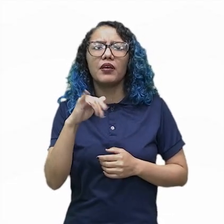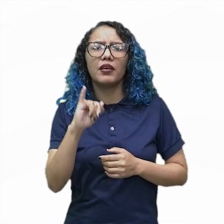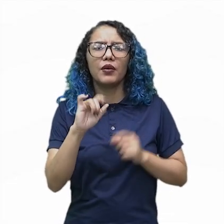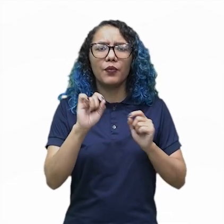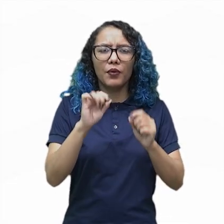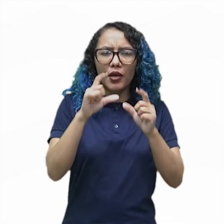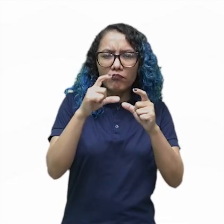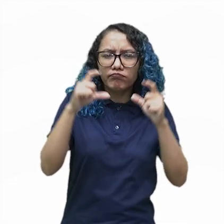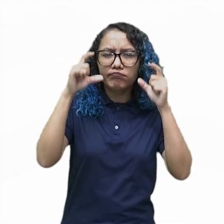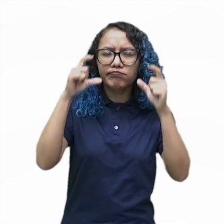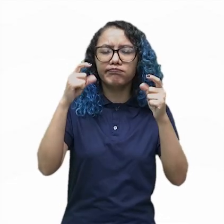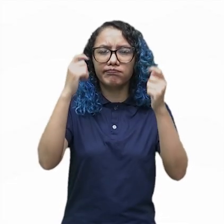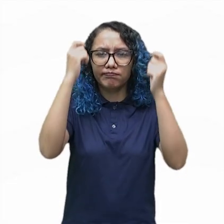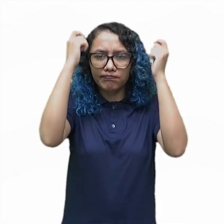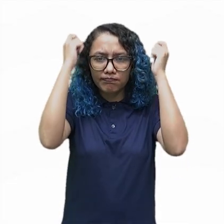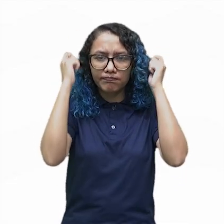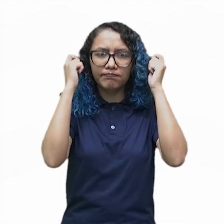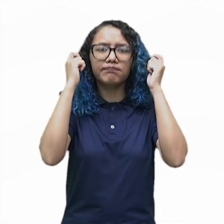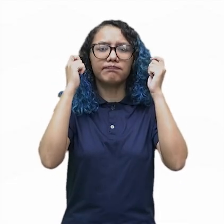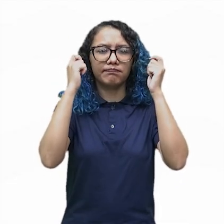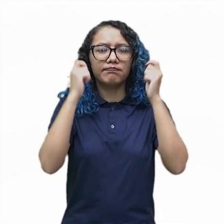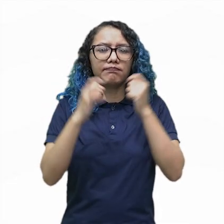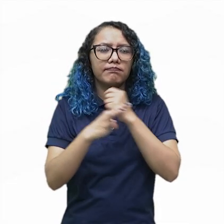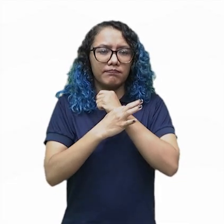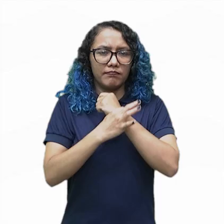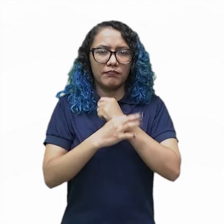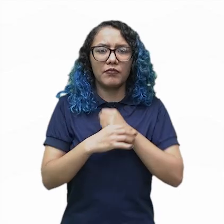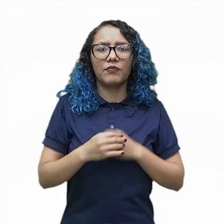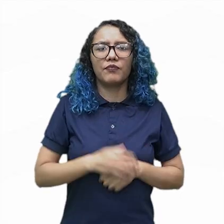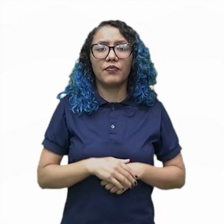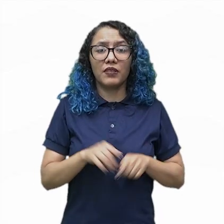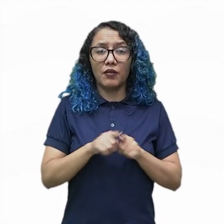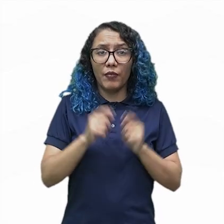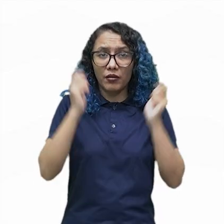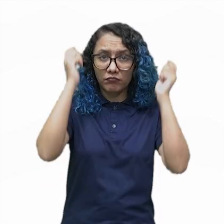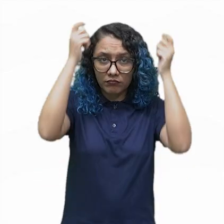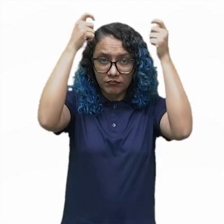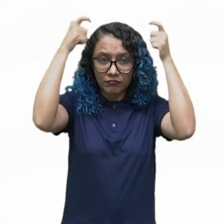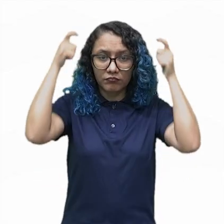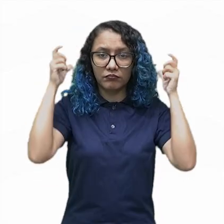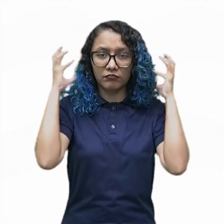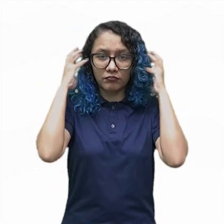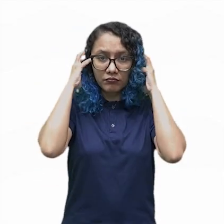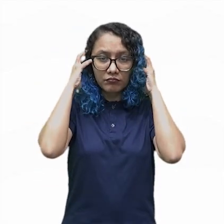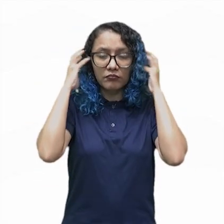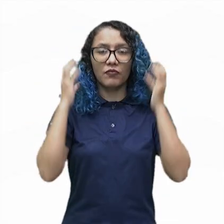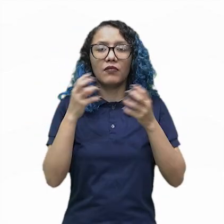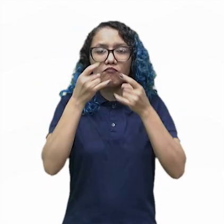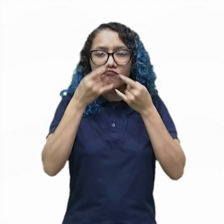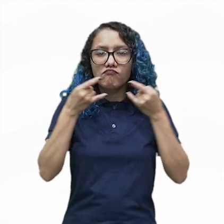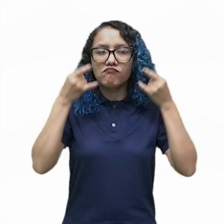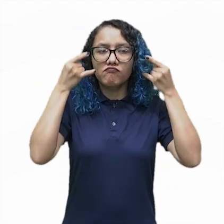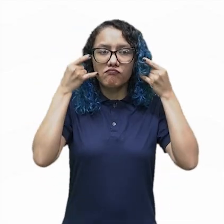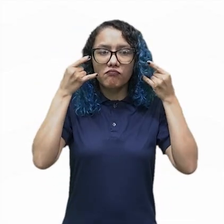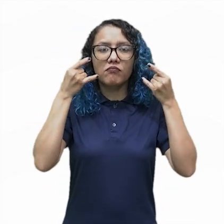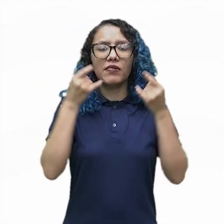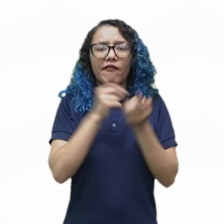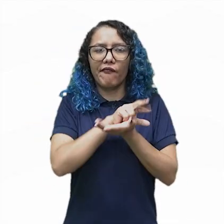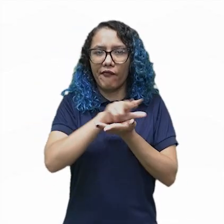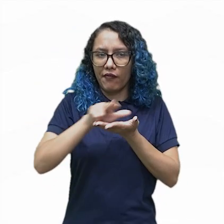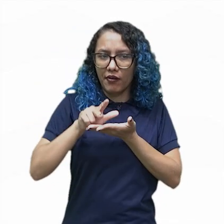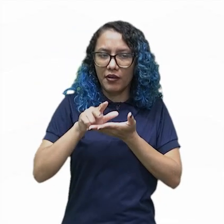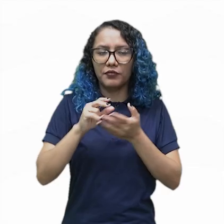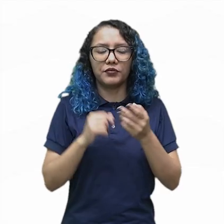óculos de proteção, capacete de segurança, aparelho de proteção auditiva, máscara de proteção respiratória, entre